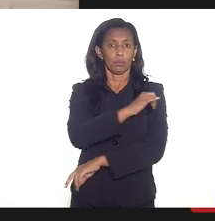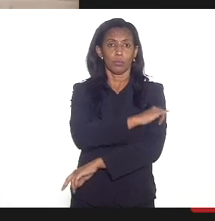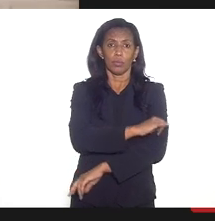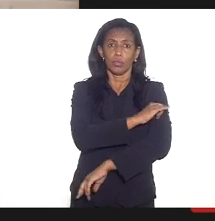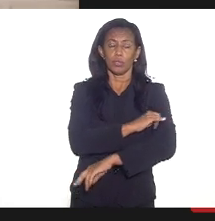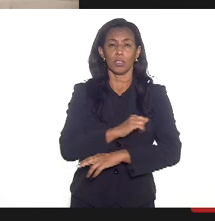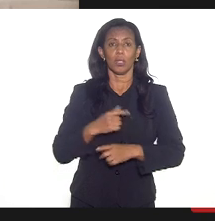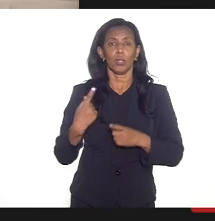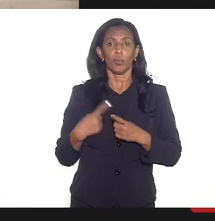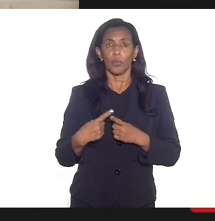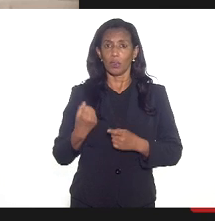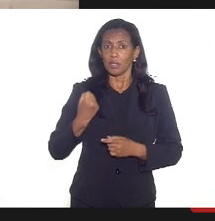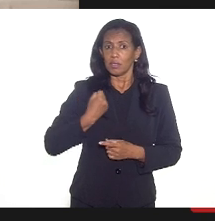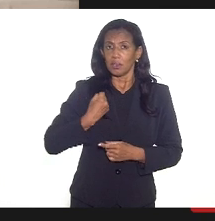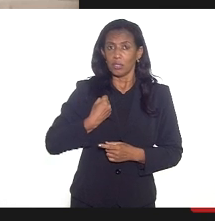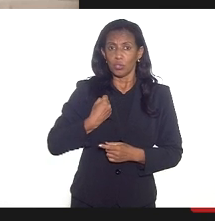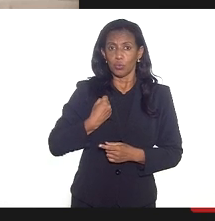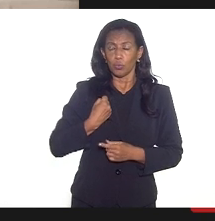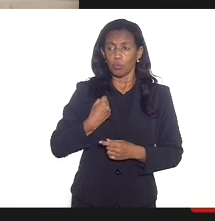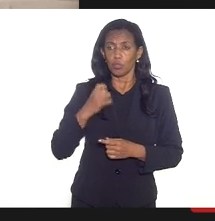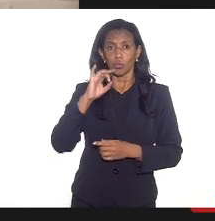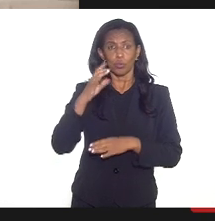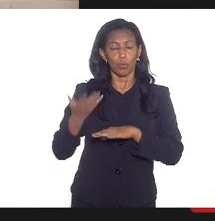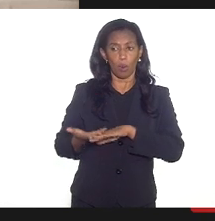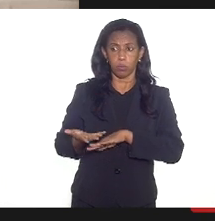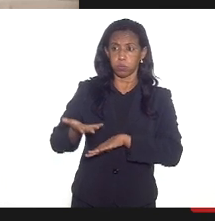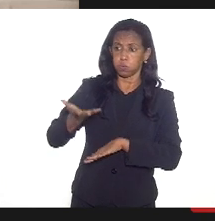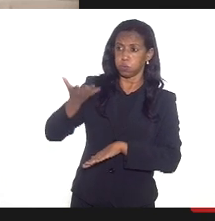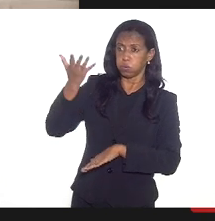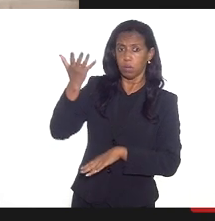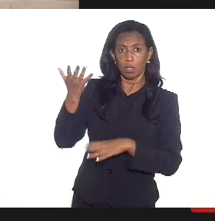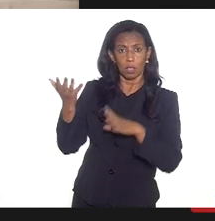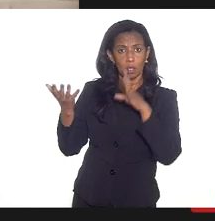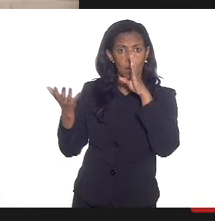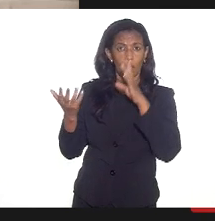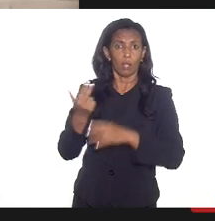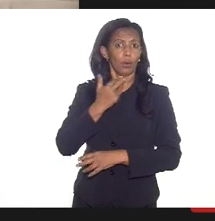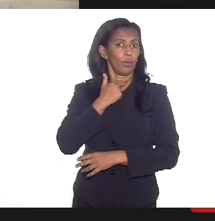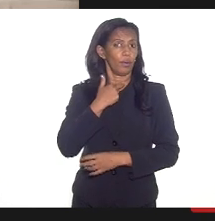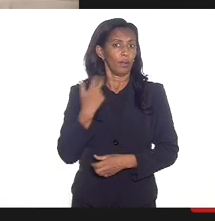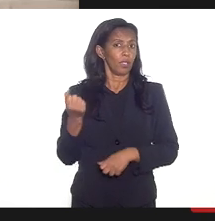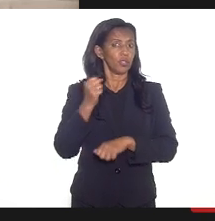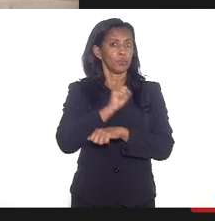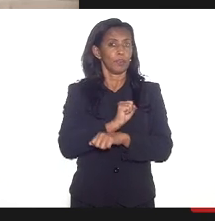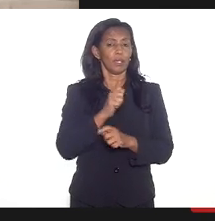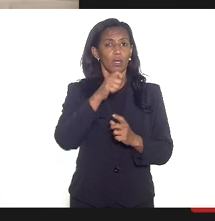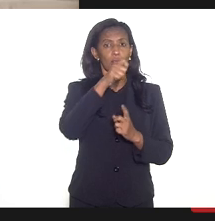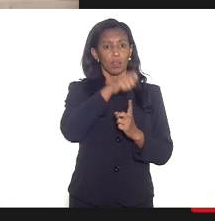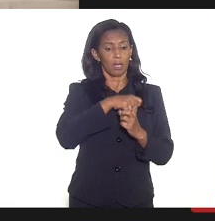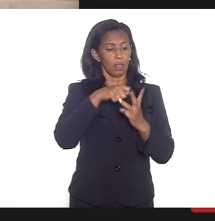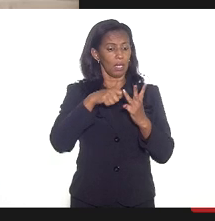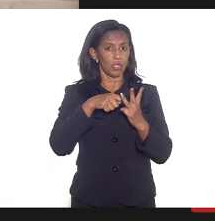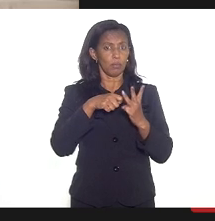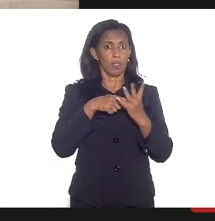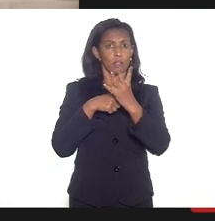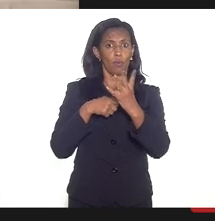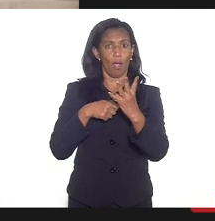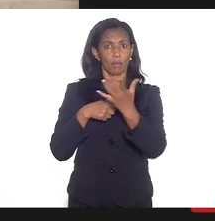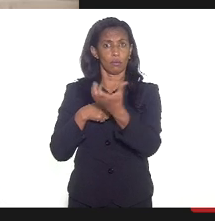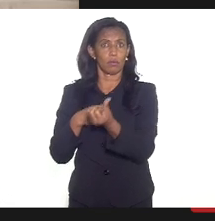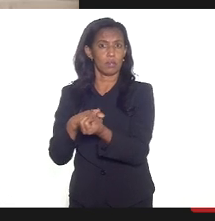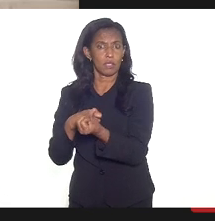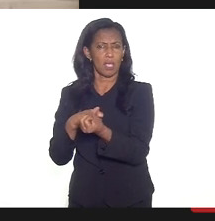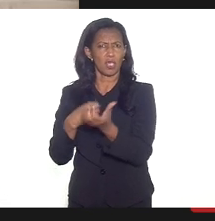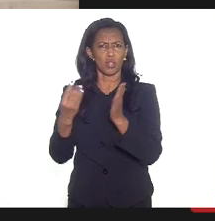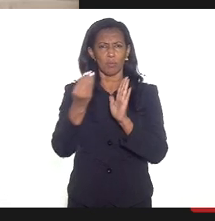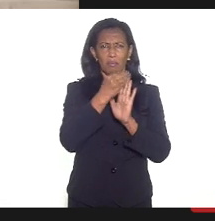conta desses números assustadores. Não é possível que a gente tenha que esperar 3 meses, 4 meses, 6 meses para